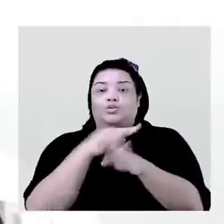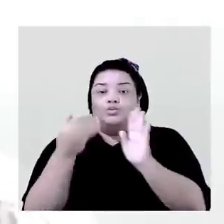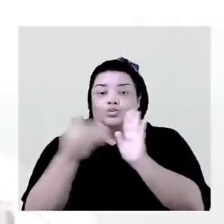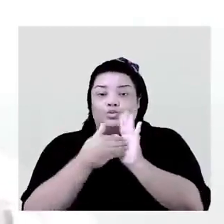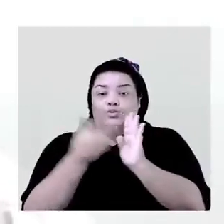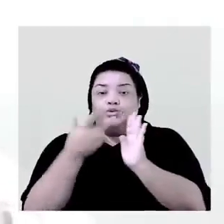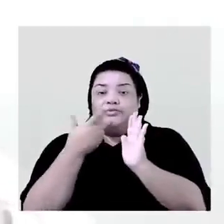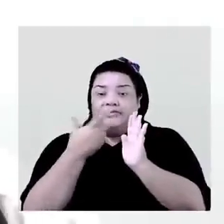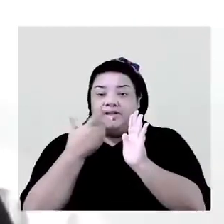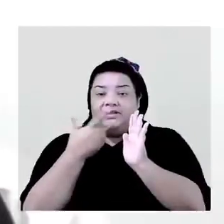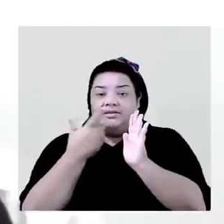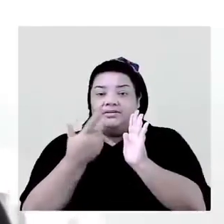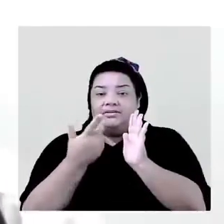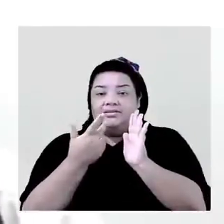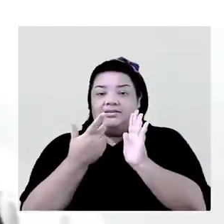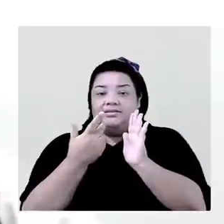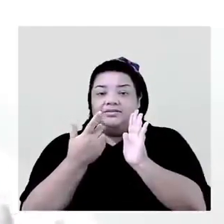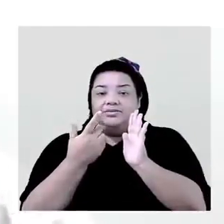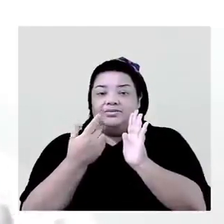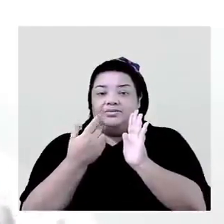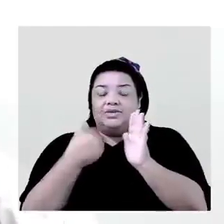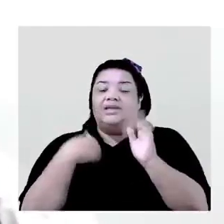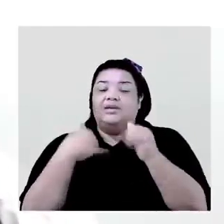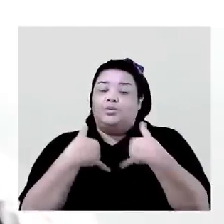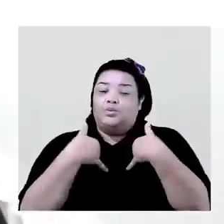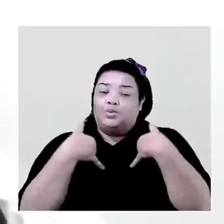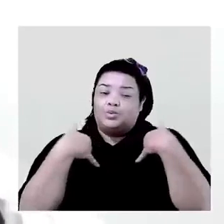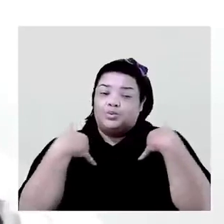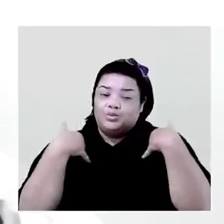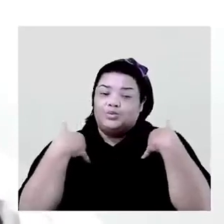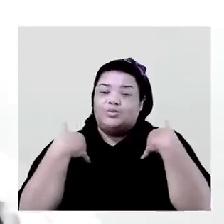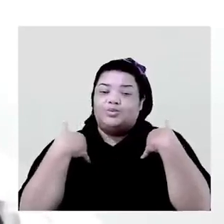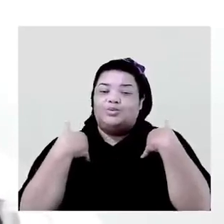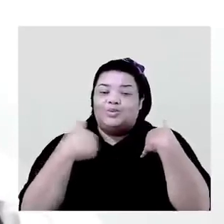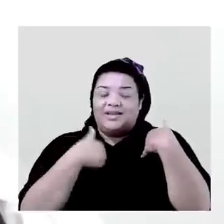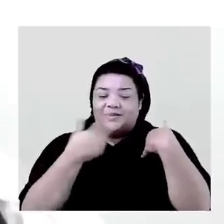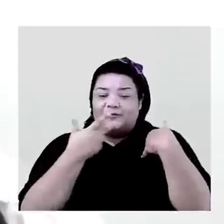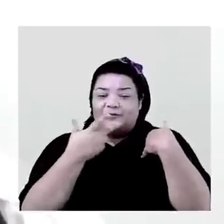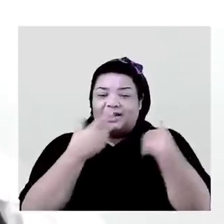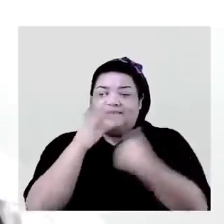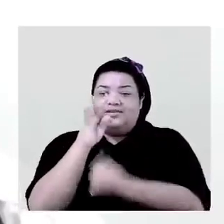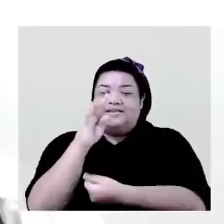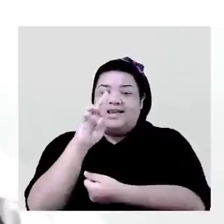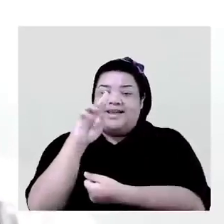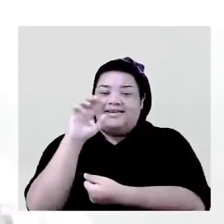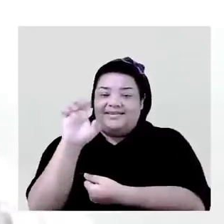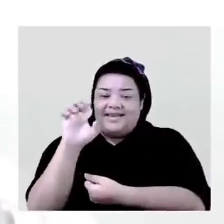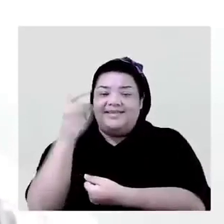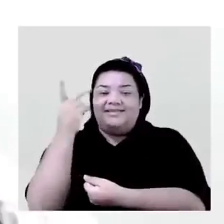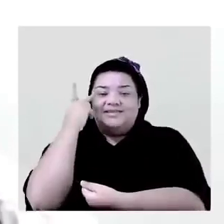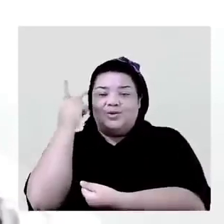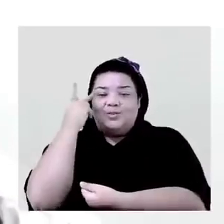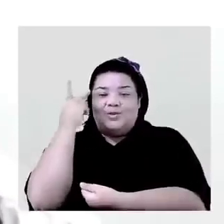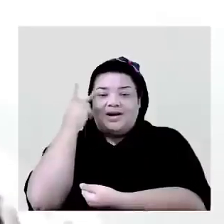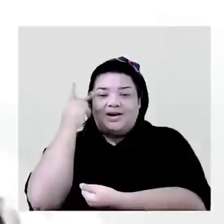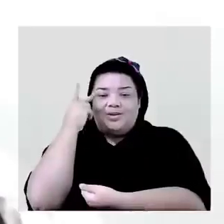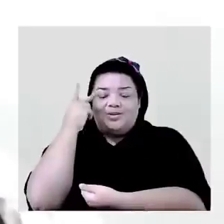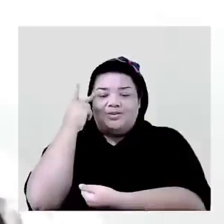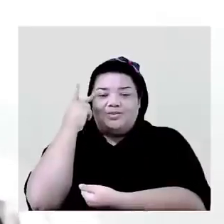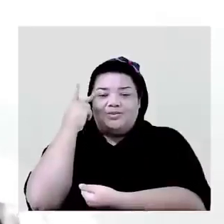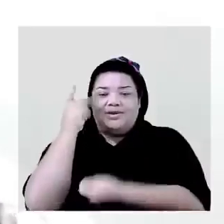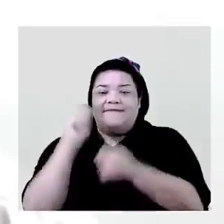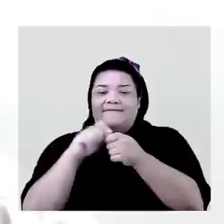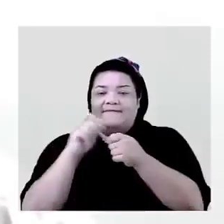eu, com orgulho, eu falo aqui que o nosso Tribunal Regional Eleitoral de São Paulo, ele adota